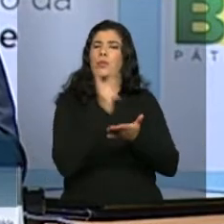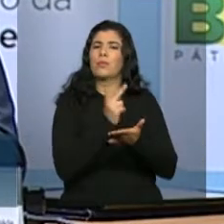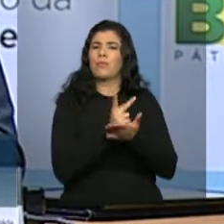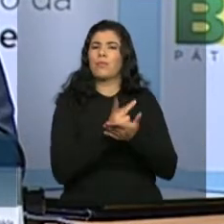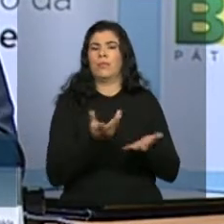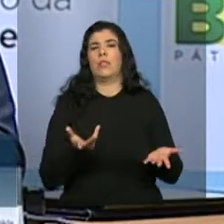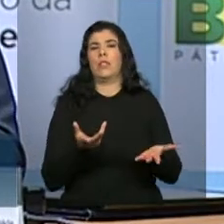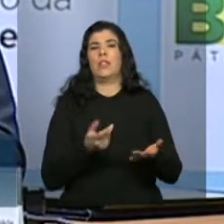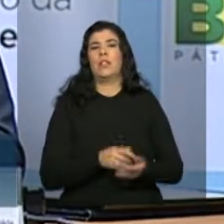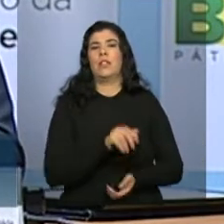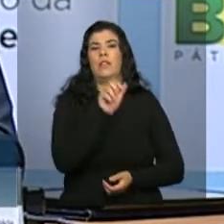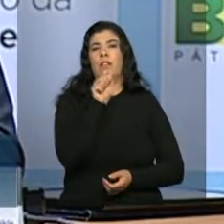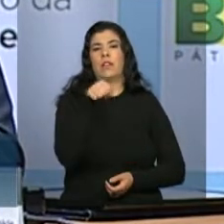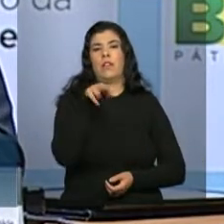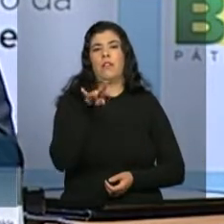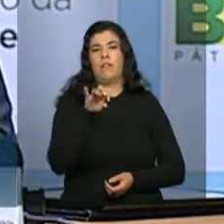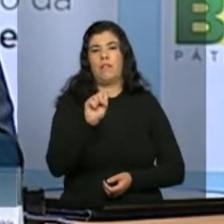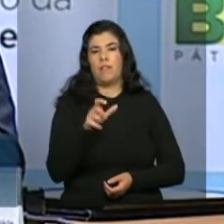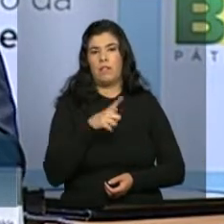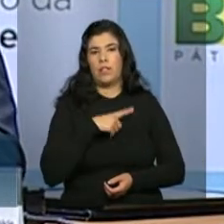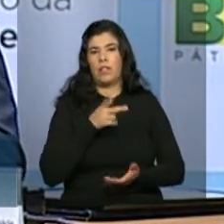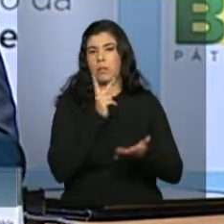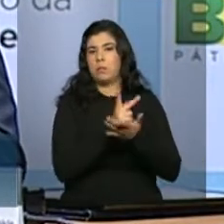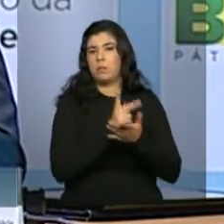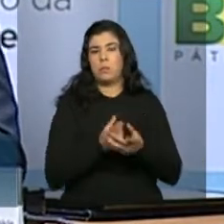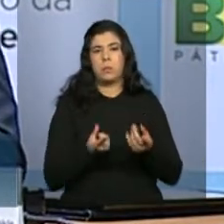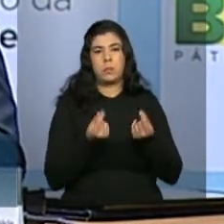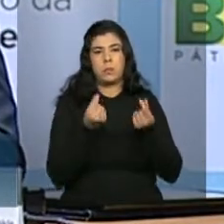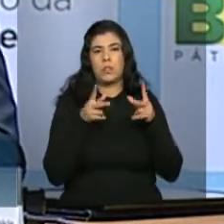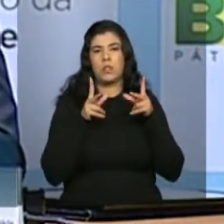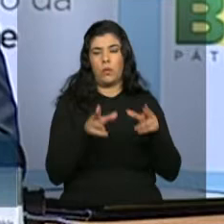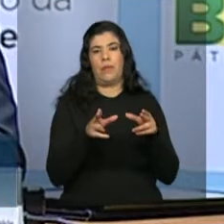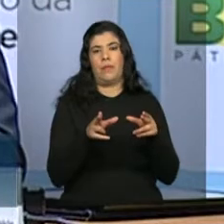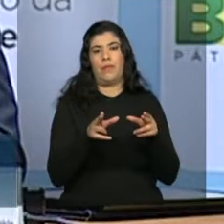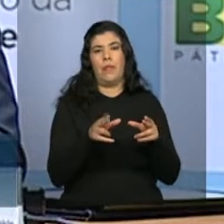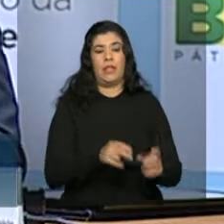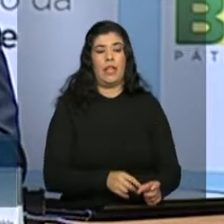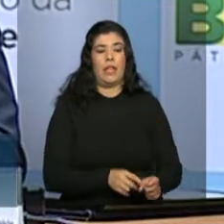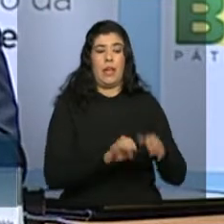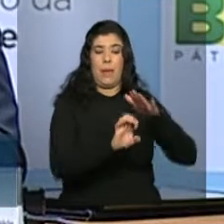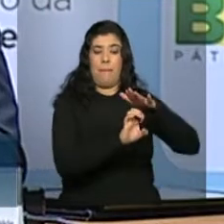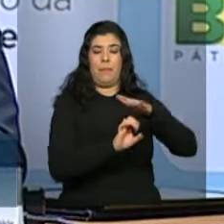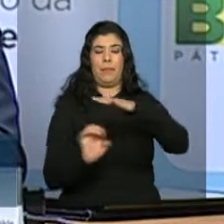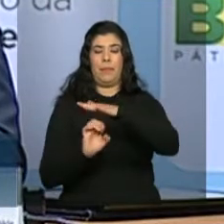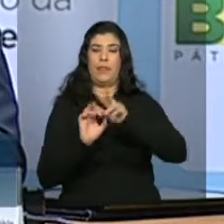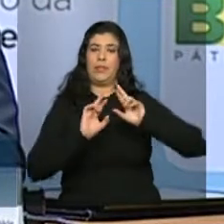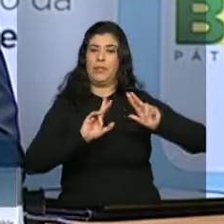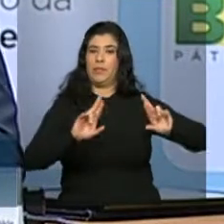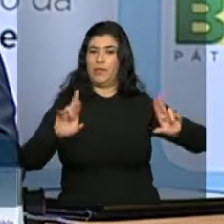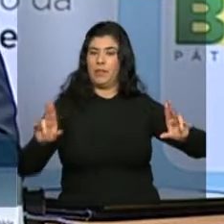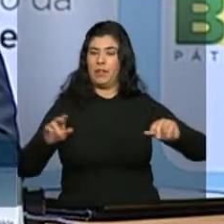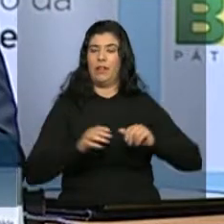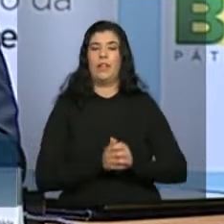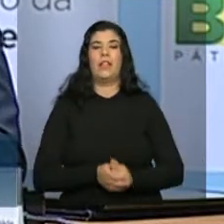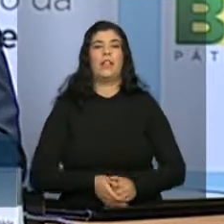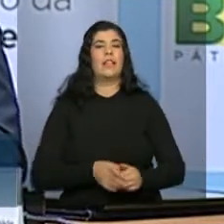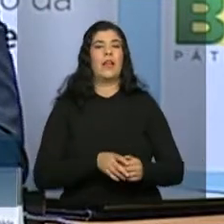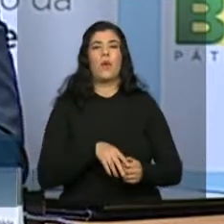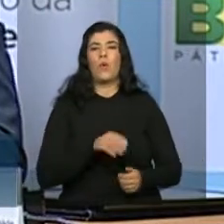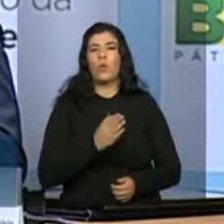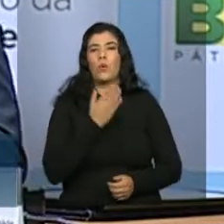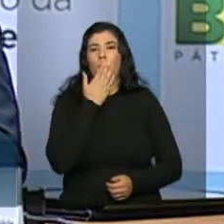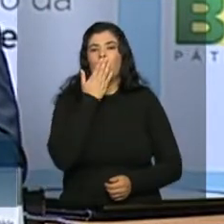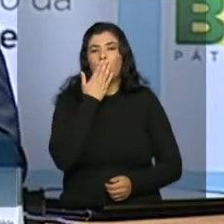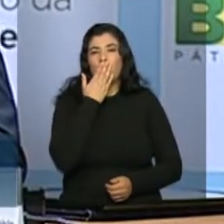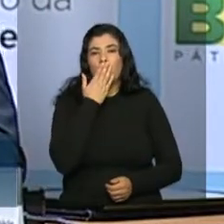todas existam vários genéricos os mesmos são fabricados por empresas diferentes do mesmo grupo econômico vários similares os mesmos